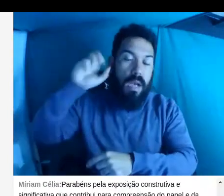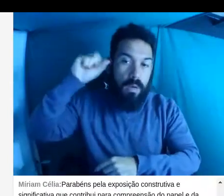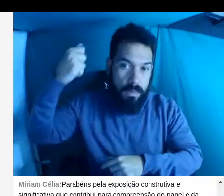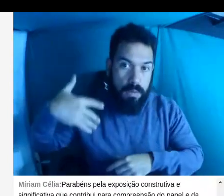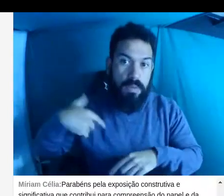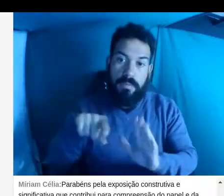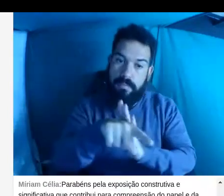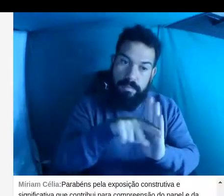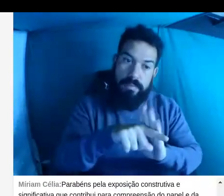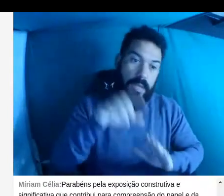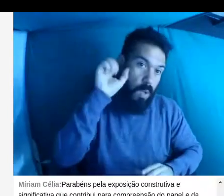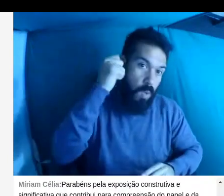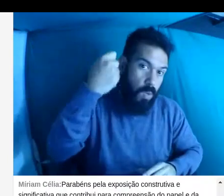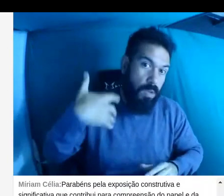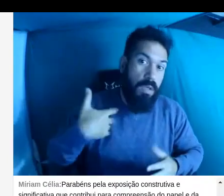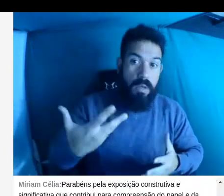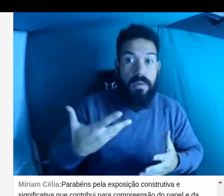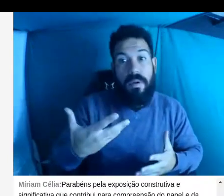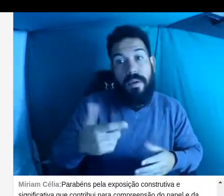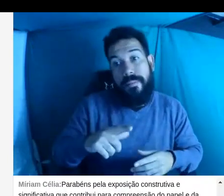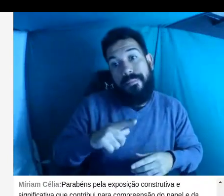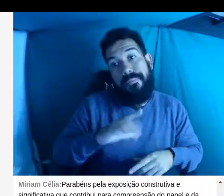queria muito mais a falar,